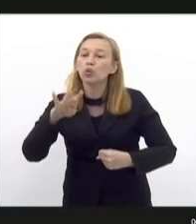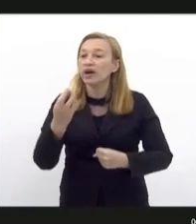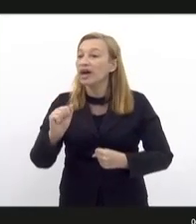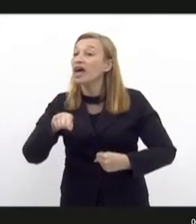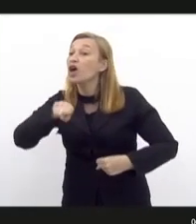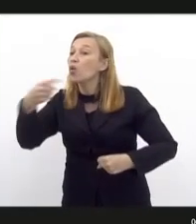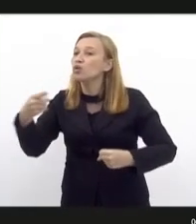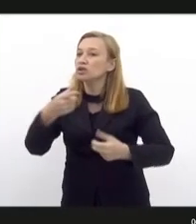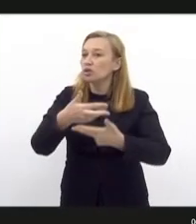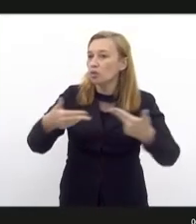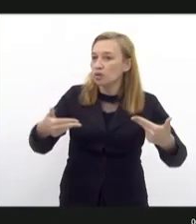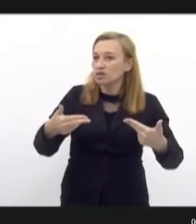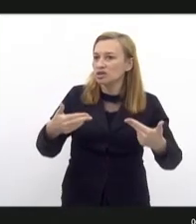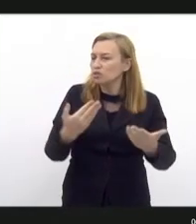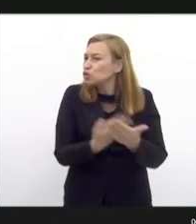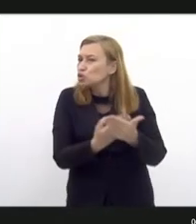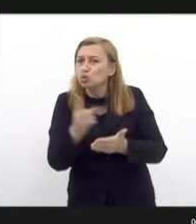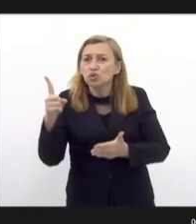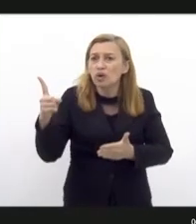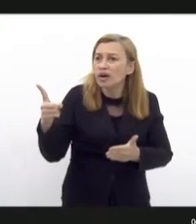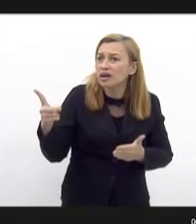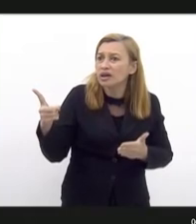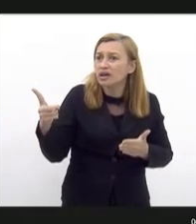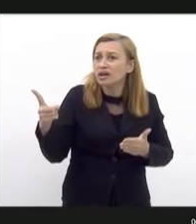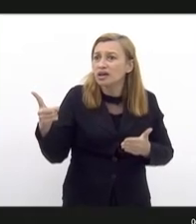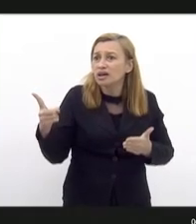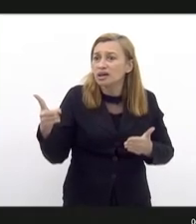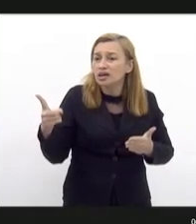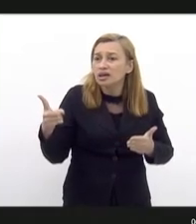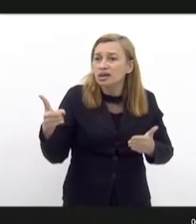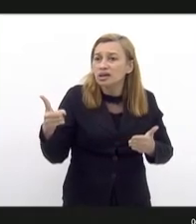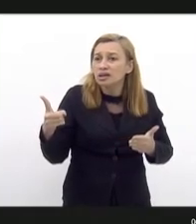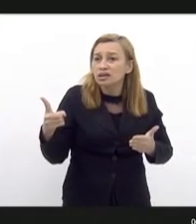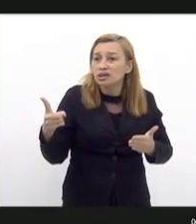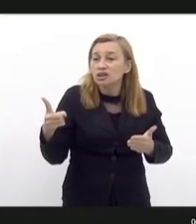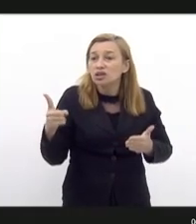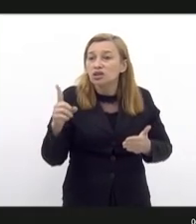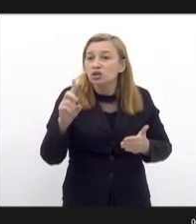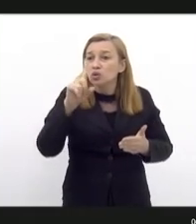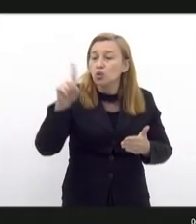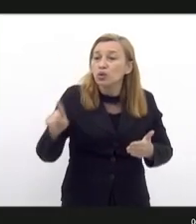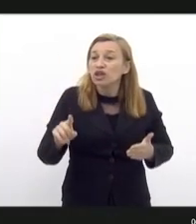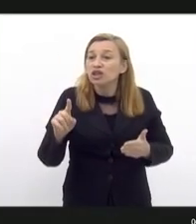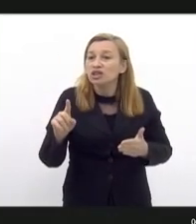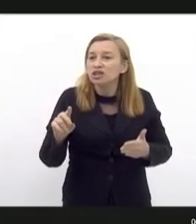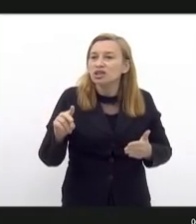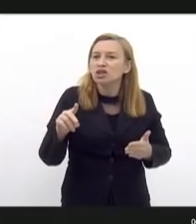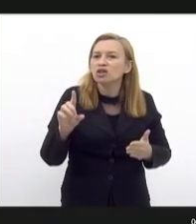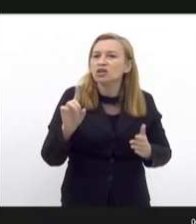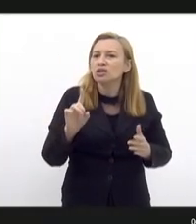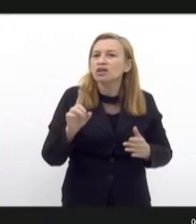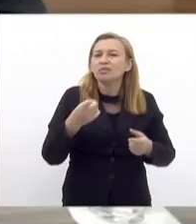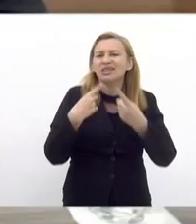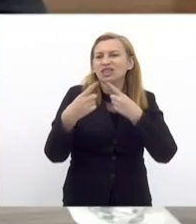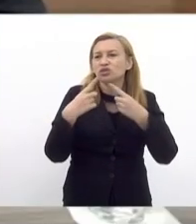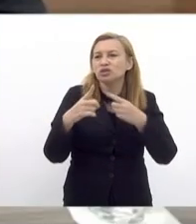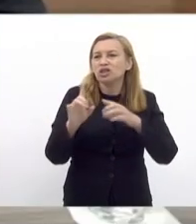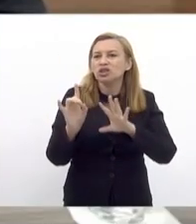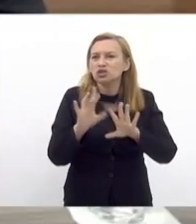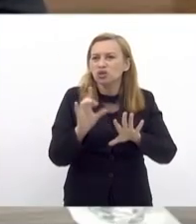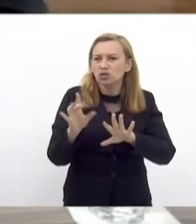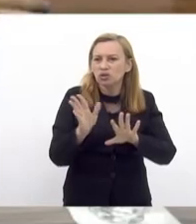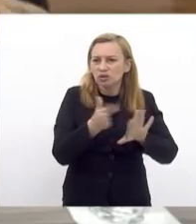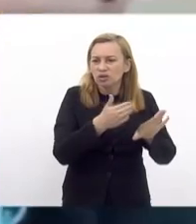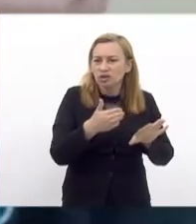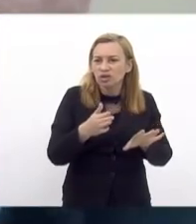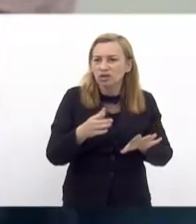Não é isso. Tá? E os estudos estão aí. Agradecer. Luiz, claro. Depois eu passo. Luiz, para a gente não fazer um debate, depois eu passo de novo, claro, se